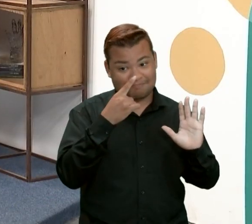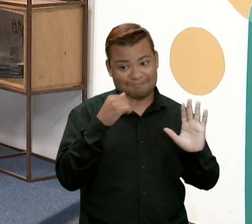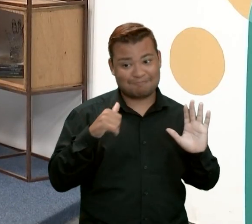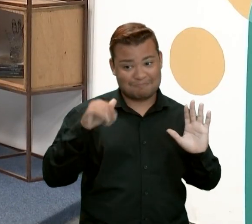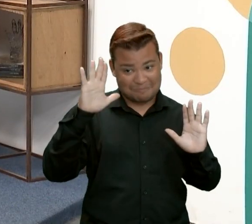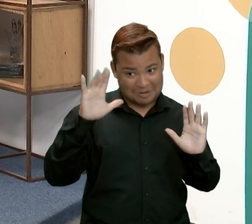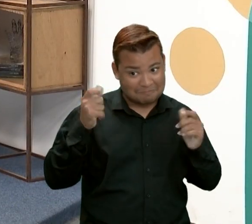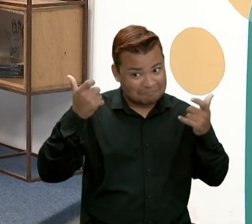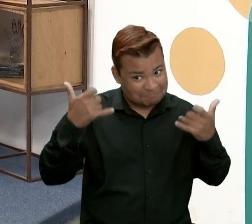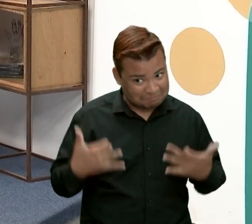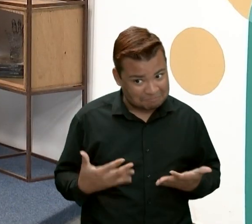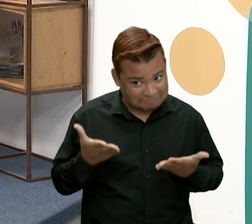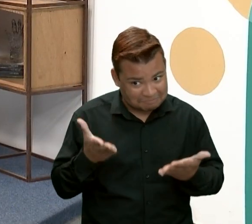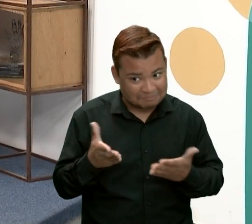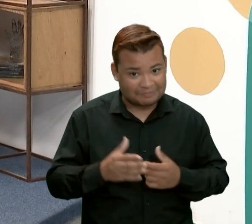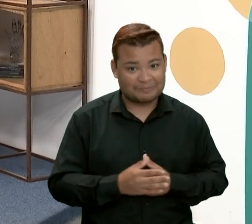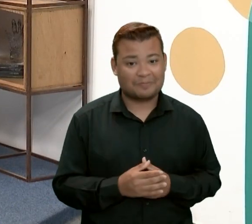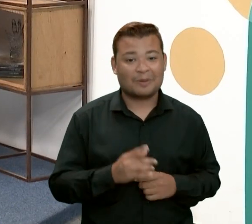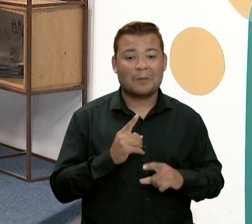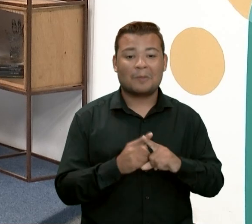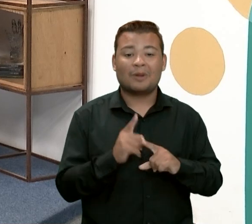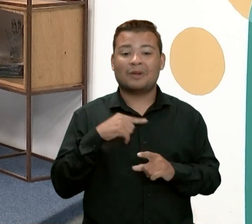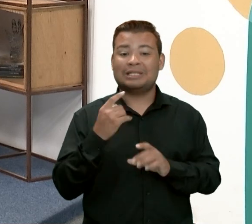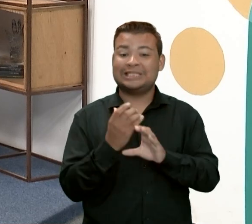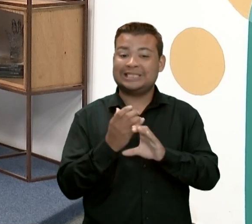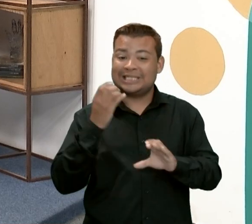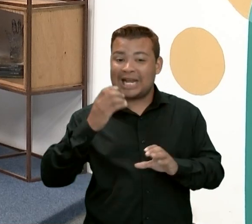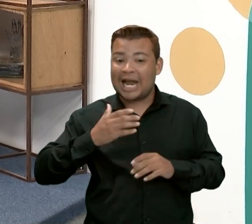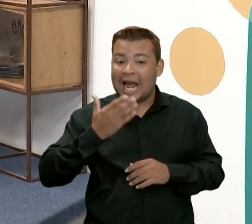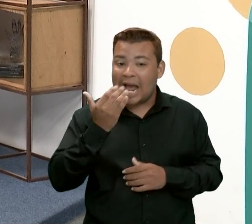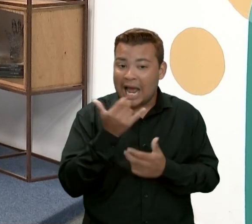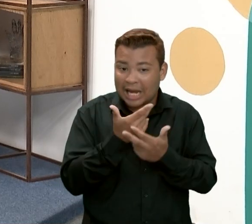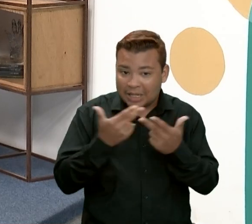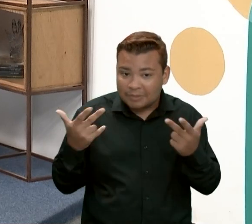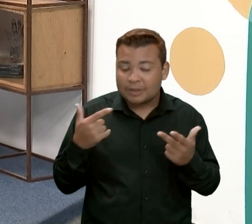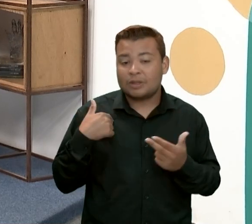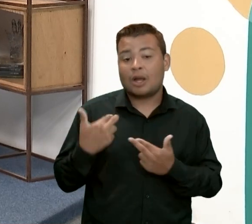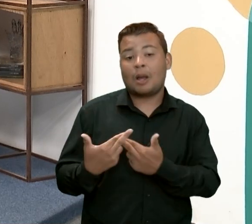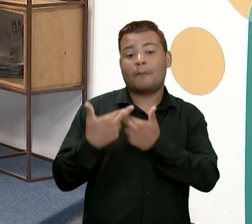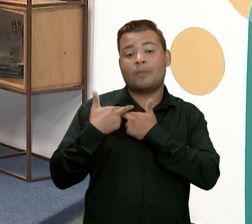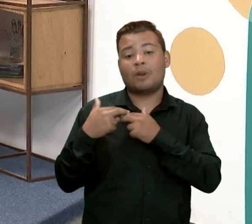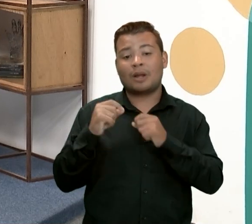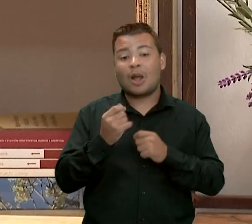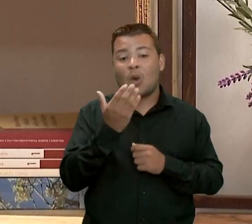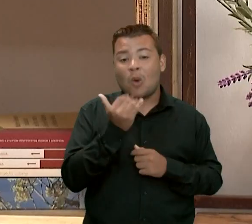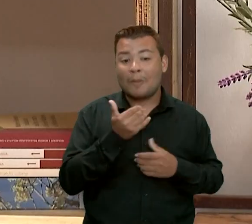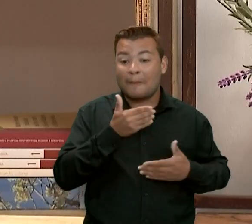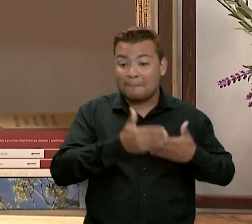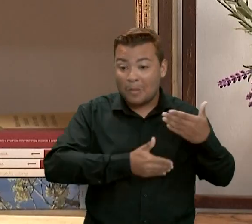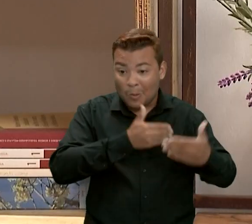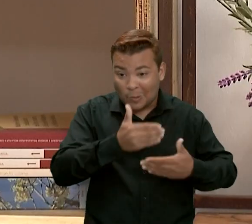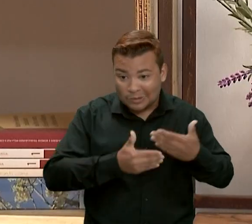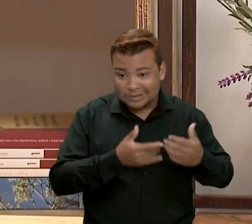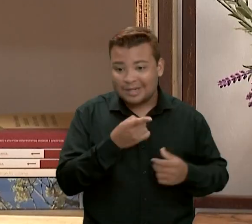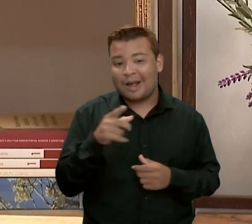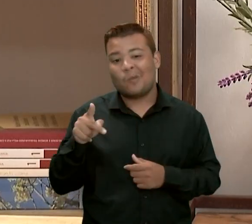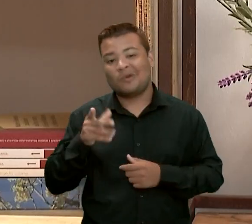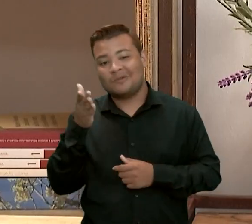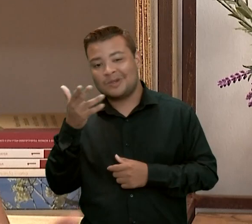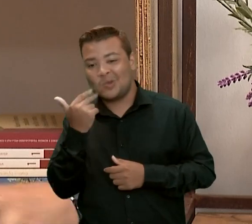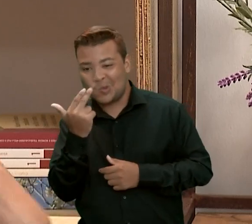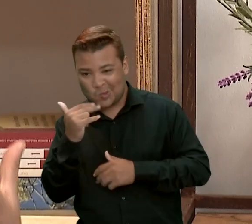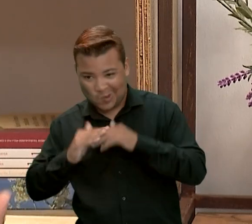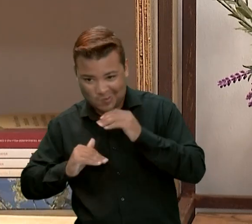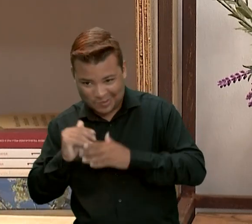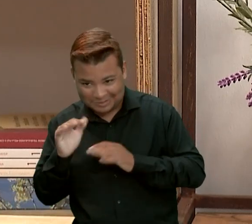bico. Tá, temos engenheiros de alimentos aqui, né, responsáveis pelo processamento de alimentos, e a professora Tânia, que é nutricionista. Mas